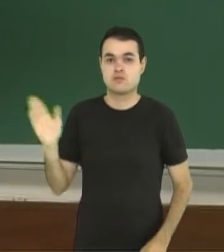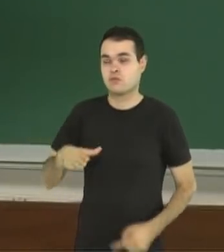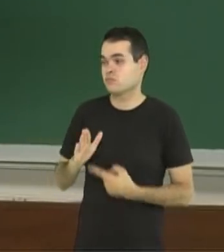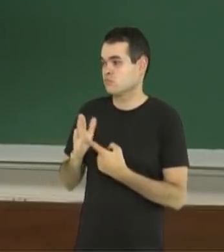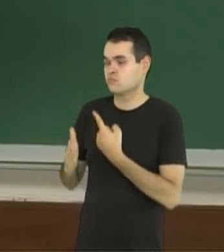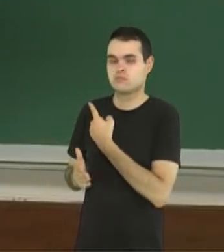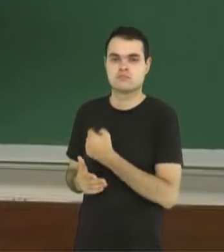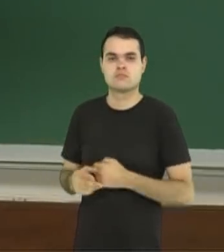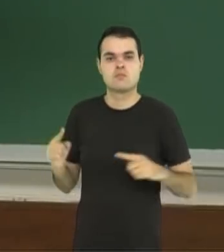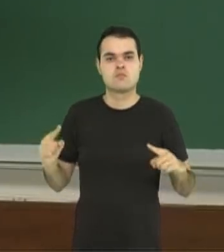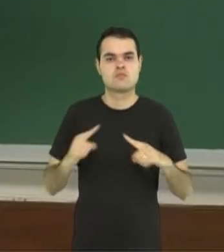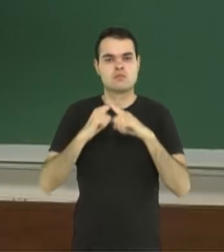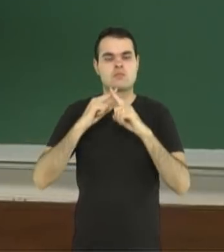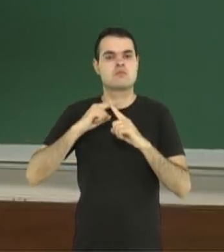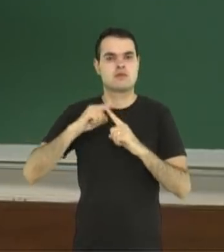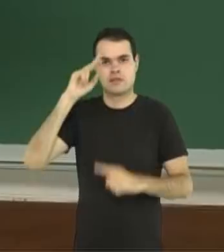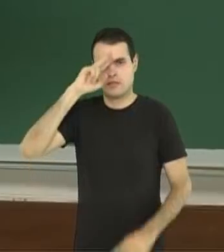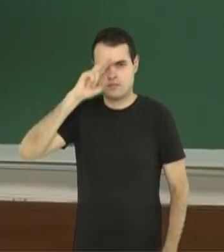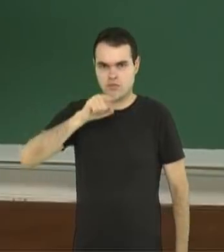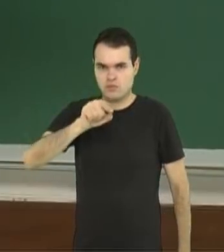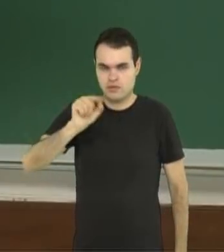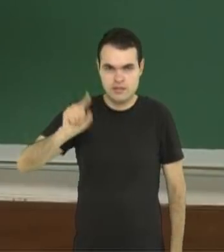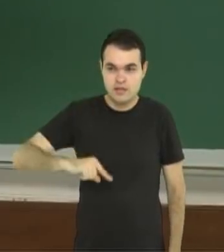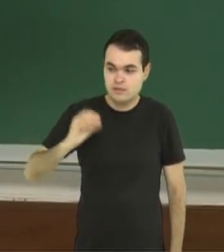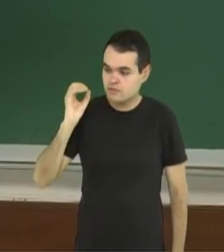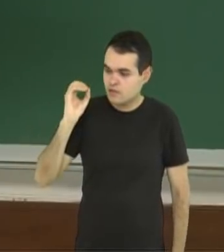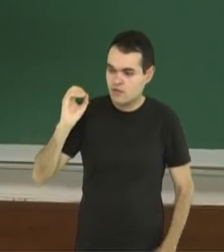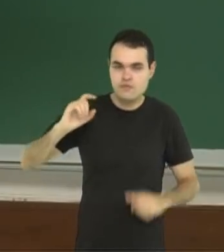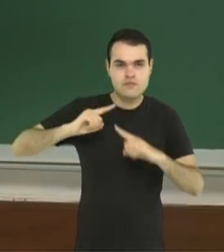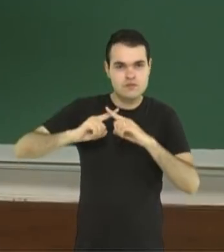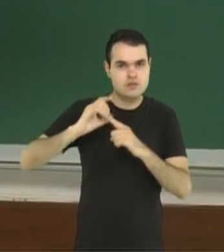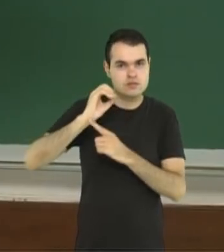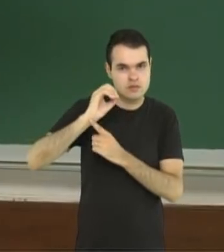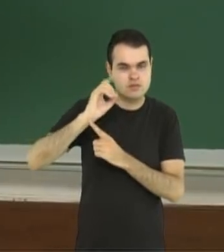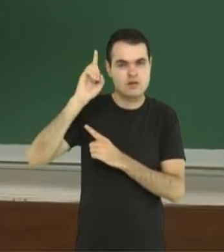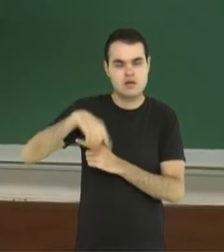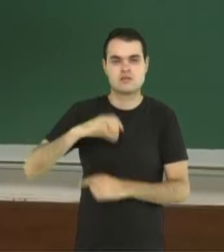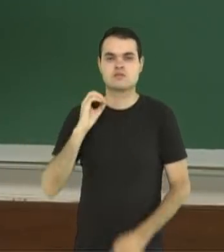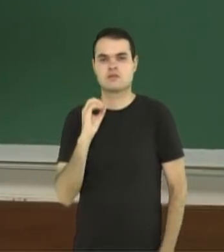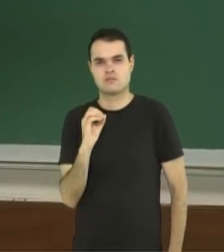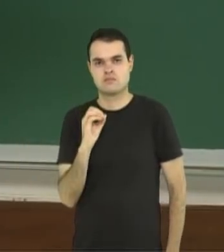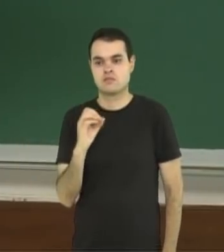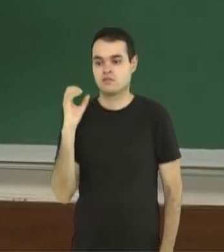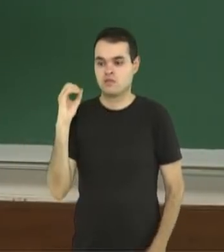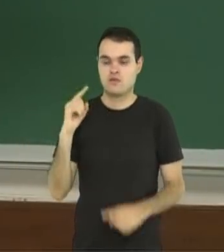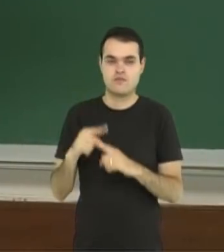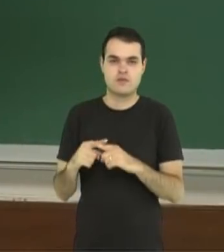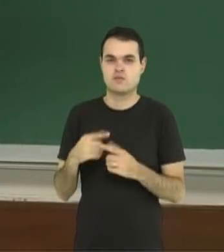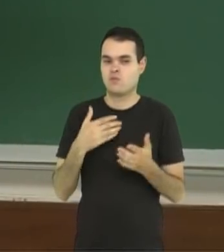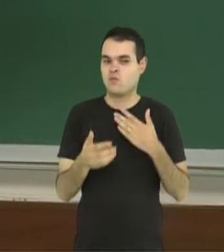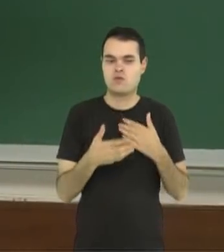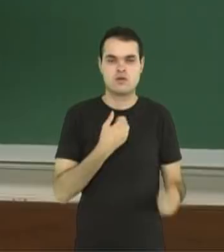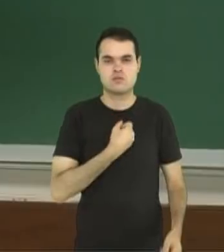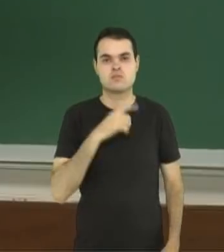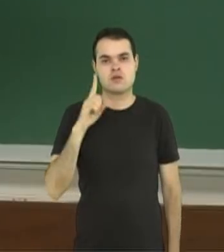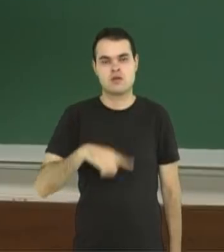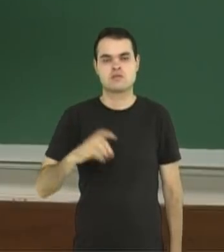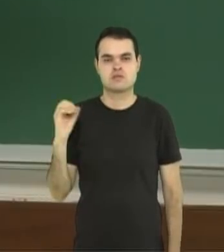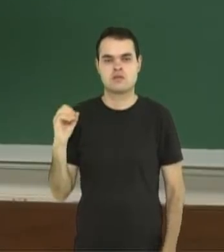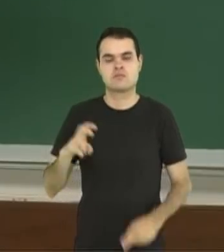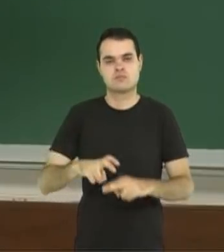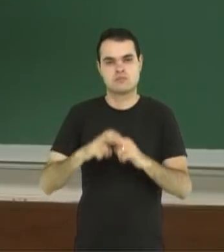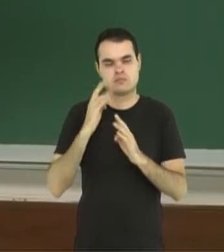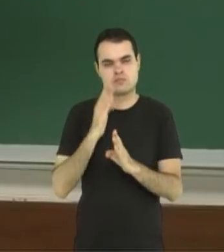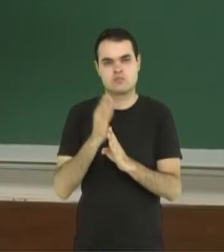essa multiplicação aqui, porque lembra lá que 0 vezes 0, né, é 0, e 0 vezes qualquer número é 0. Então, nós